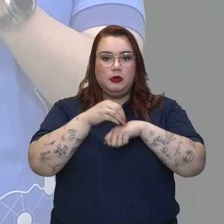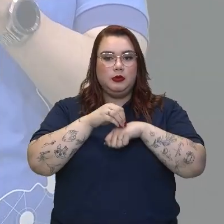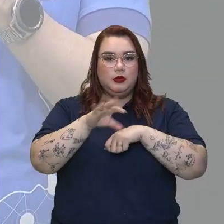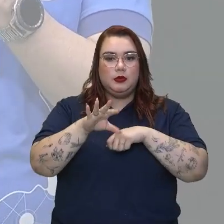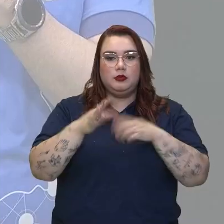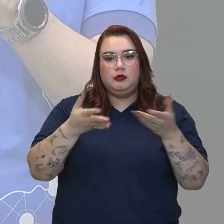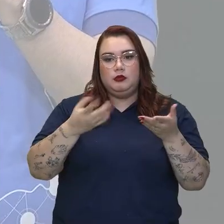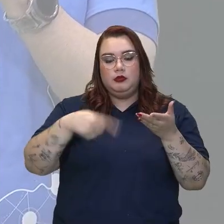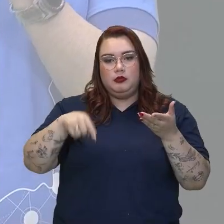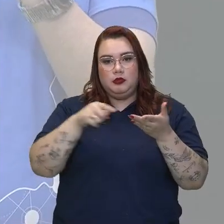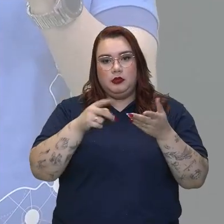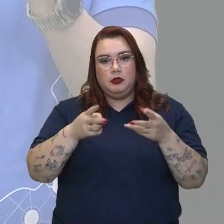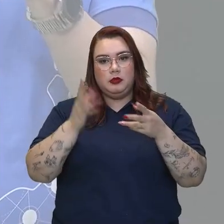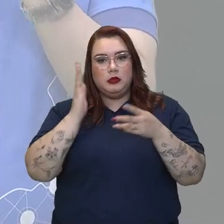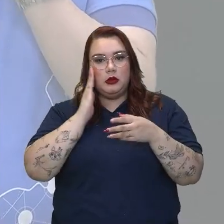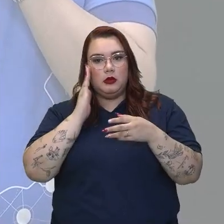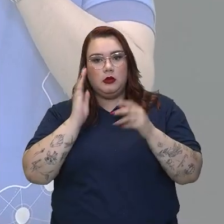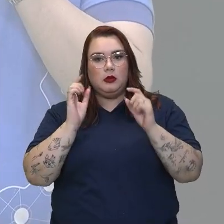vocês de terciária é a